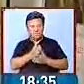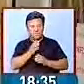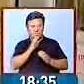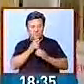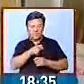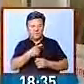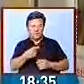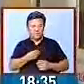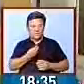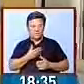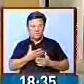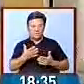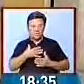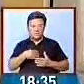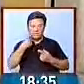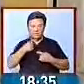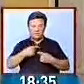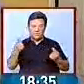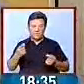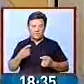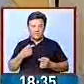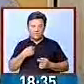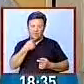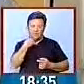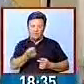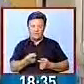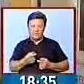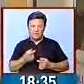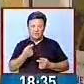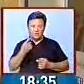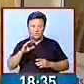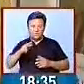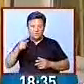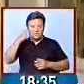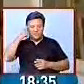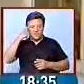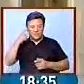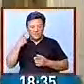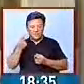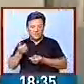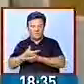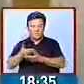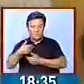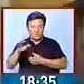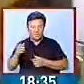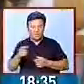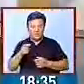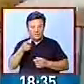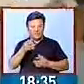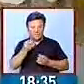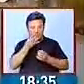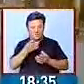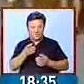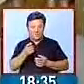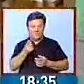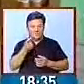Eles preocupam-se mais em mostrar, em dizer, do que propriamente em negociar, não é? Isso é muito bom. É